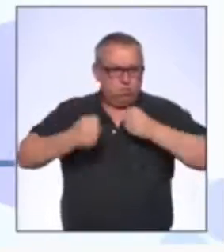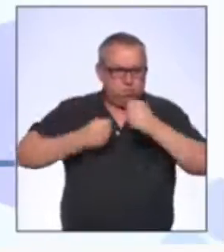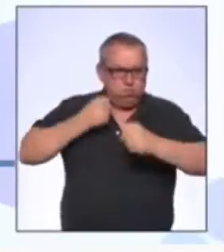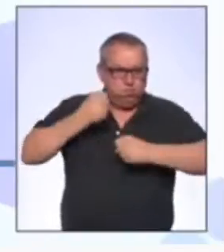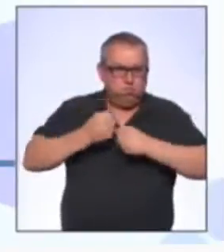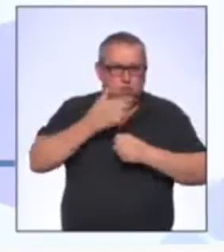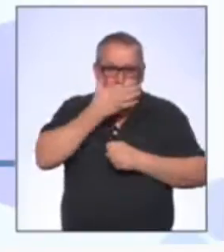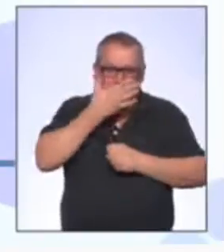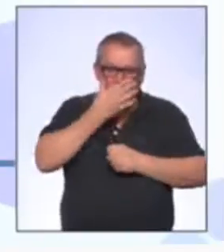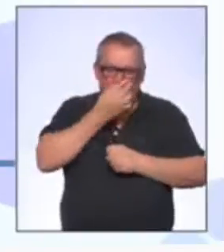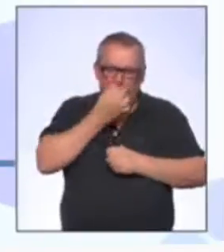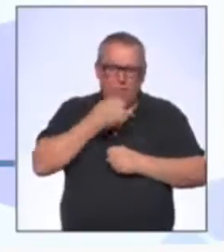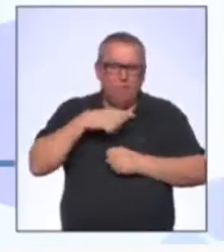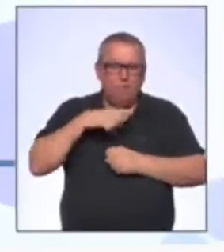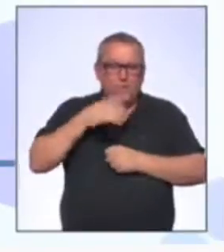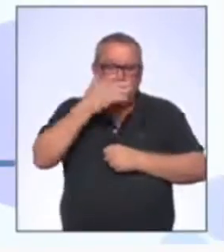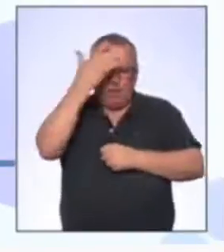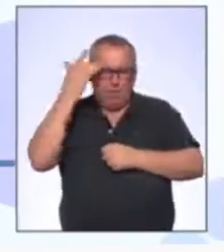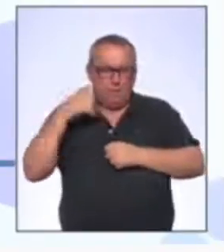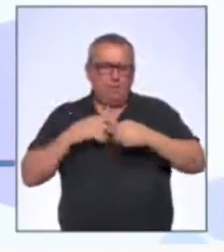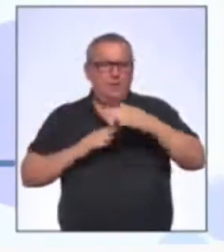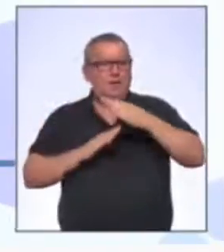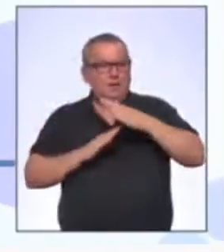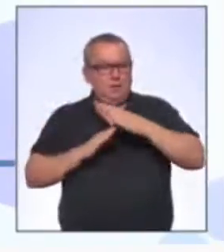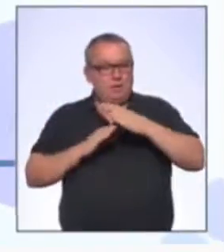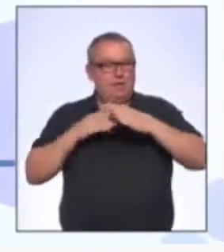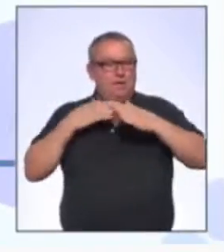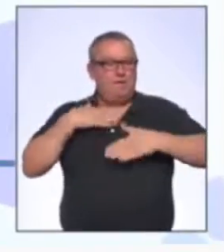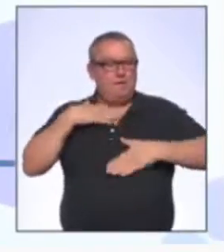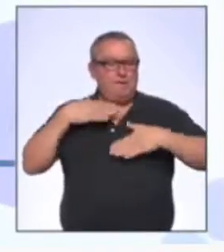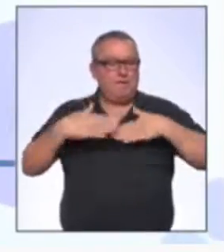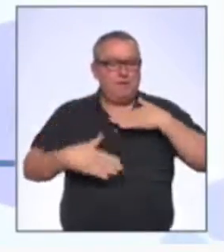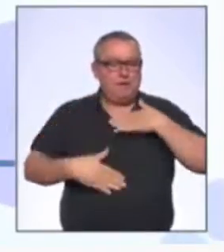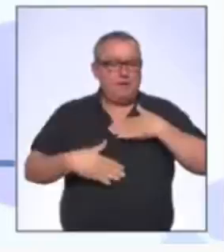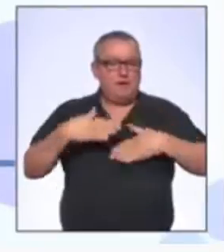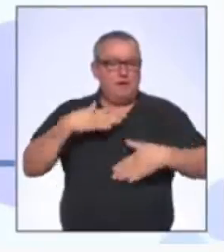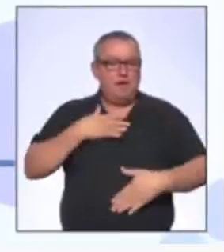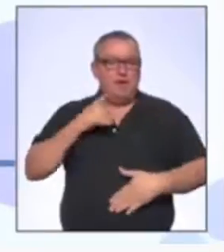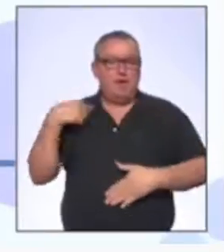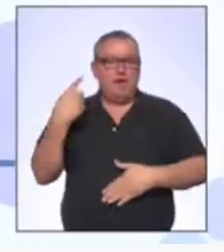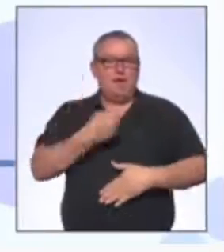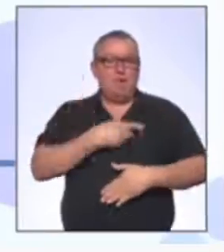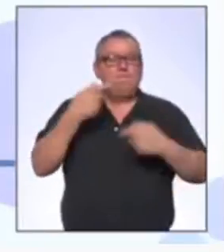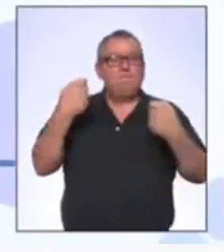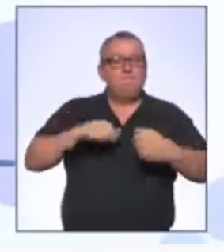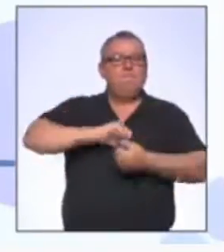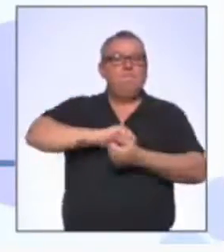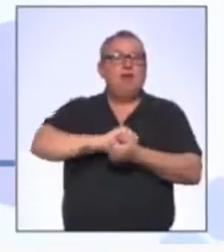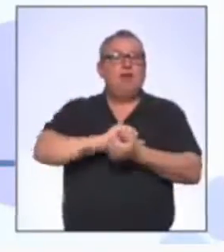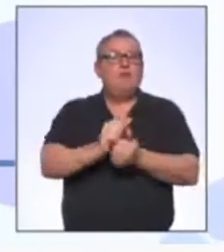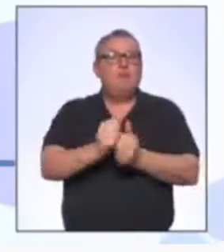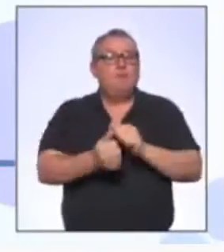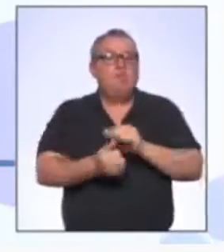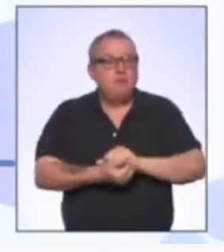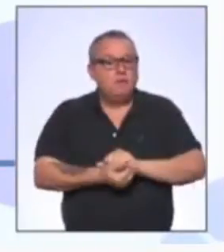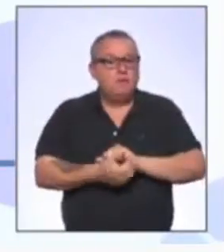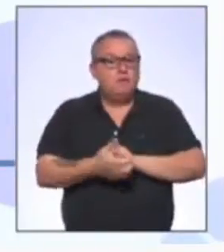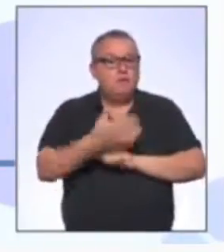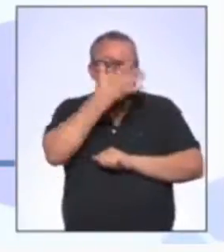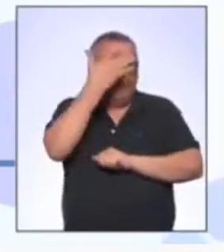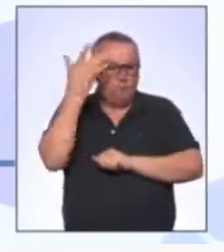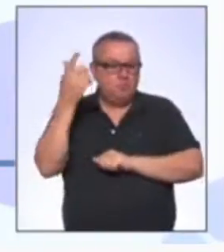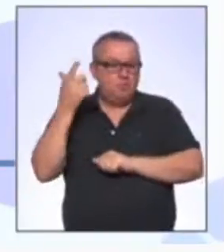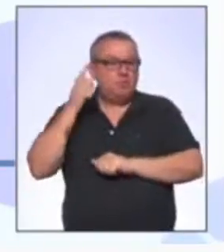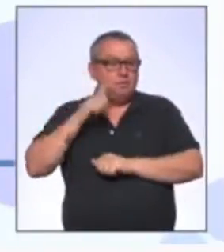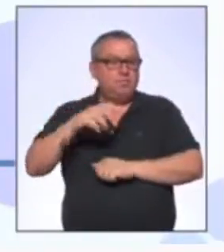temos também pessoas que têm suas limitações físicas então nós precisamos adaptar é para para que essas pessoas têm